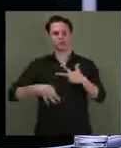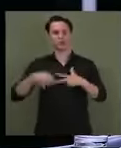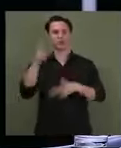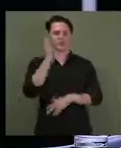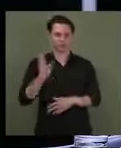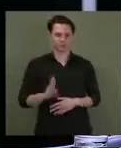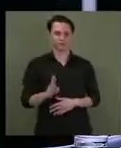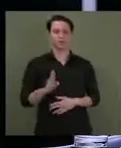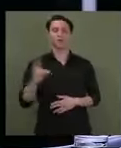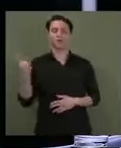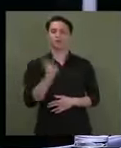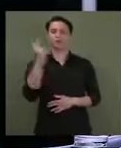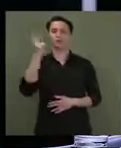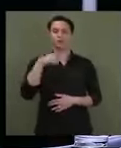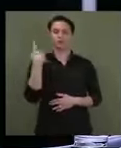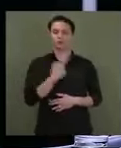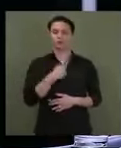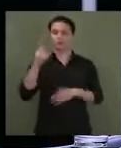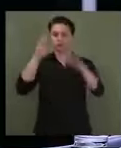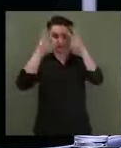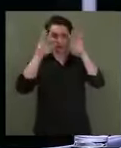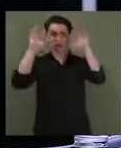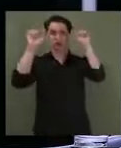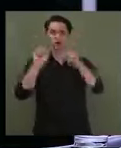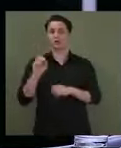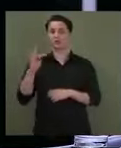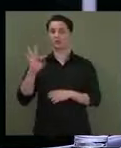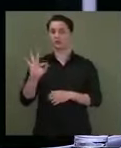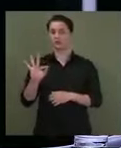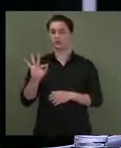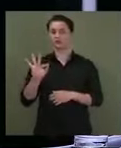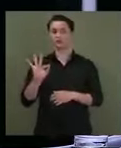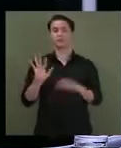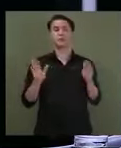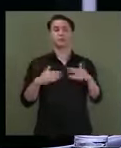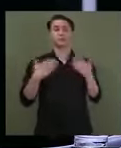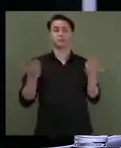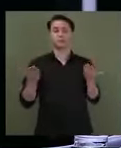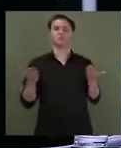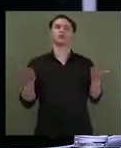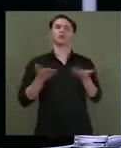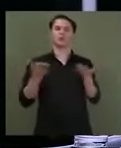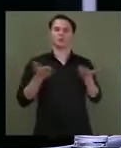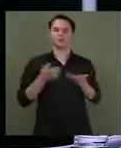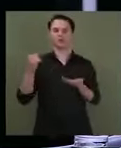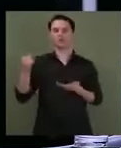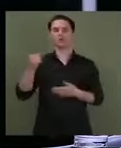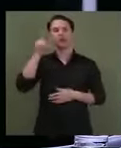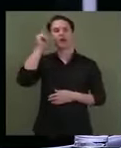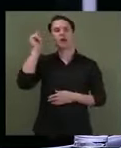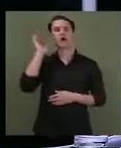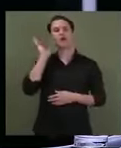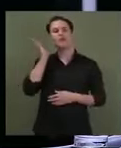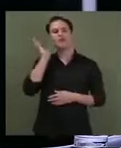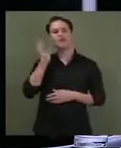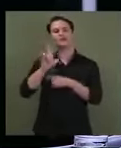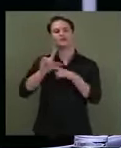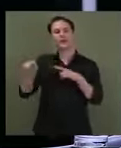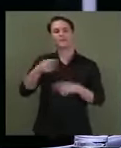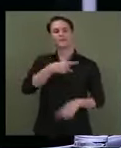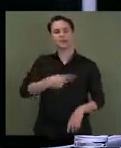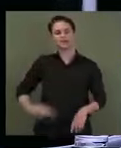e o valor da nossa Suprema Corte. Hoje, inclusive, se despede a ministra Rosa Weber da presidência